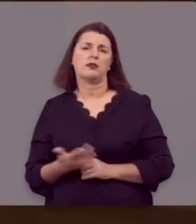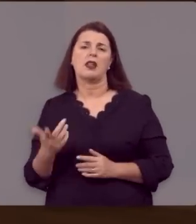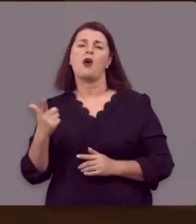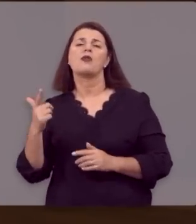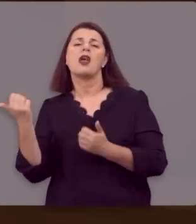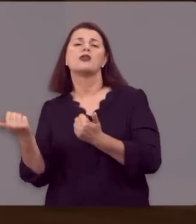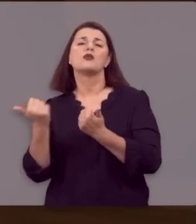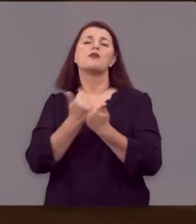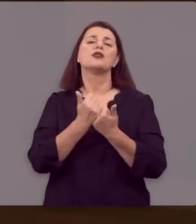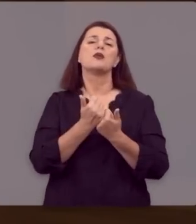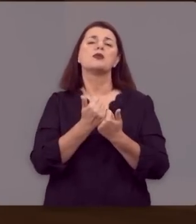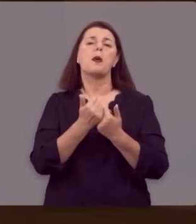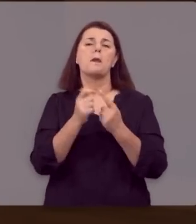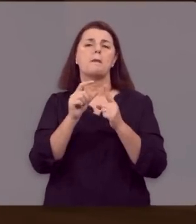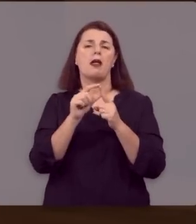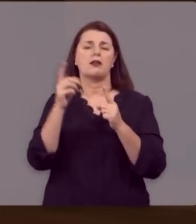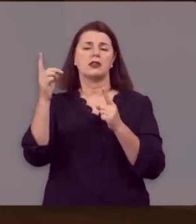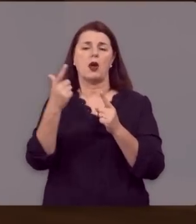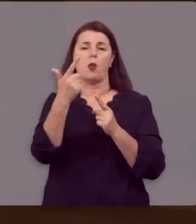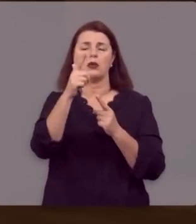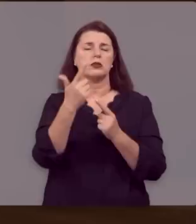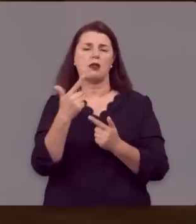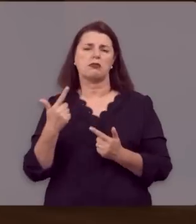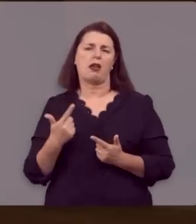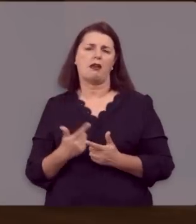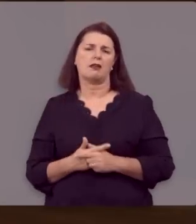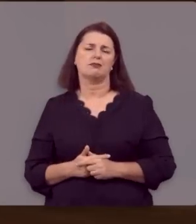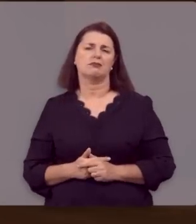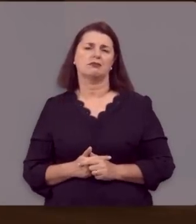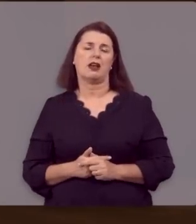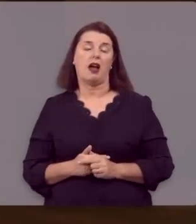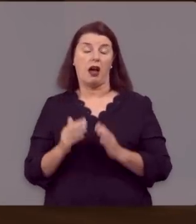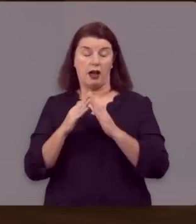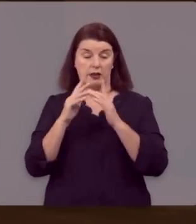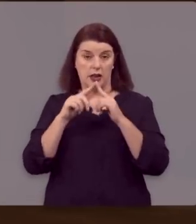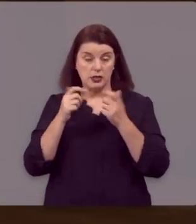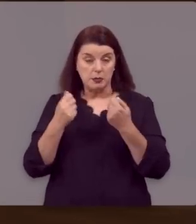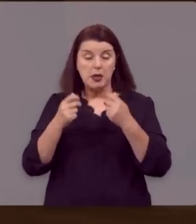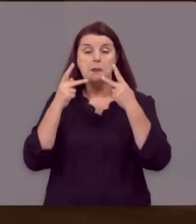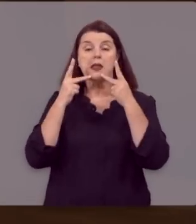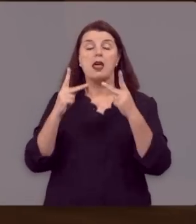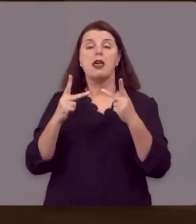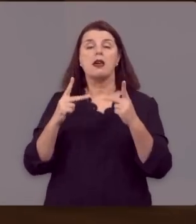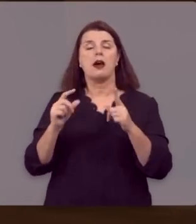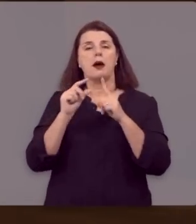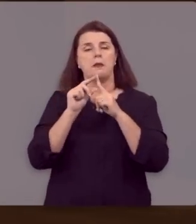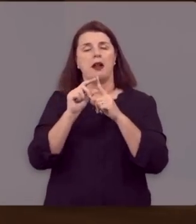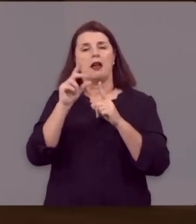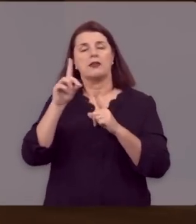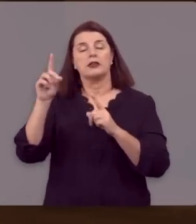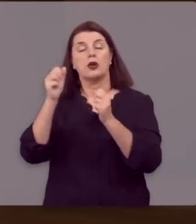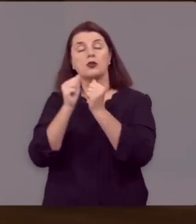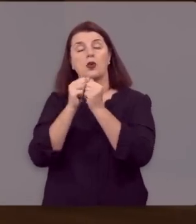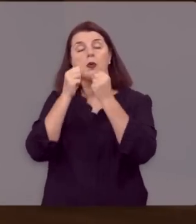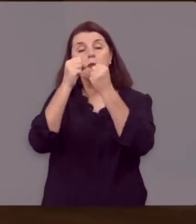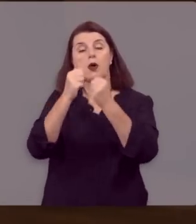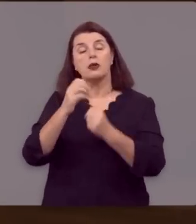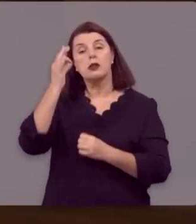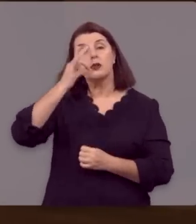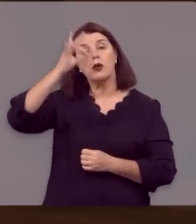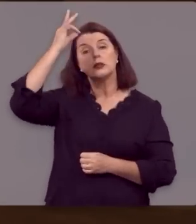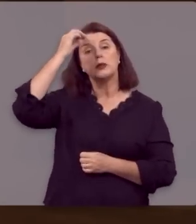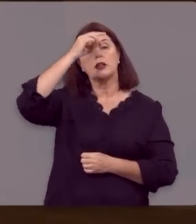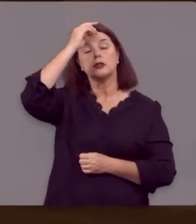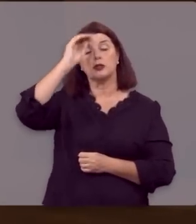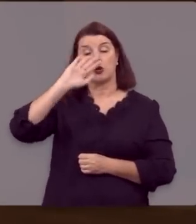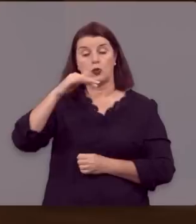há substitutos para a palavra de Deus. A igreja precisa pregar esta palavra no poder do Espírito Santo, porque